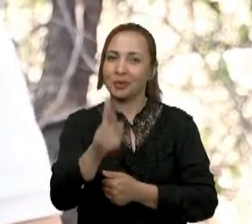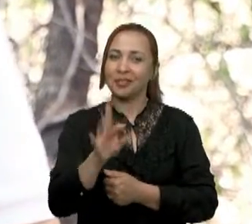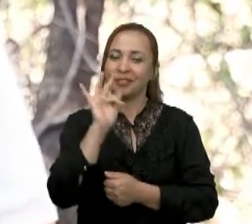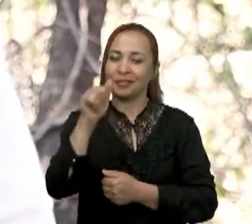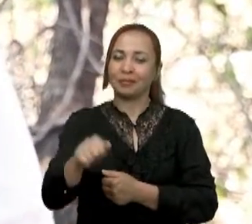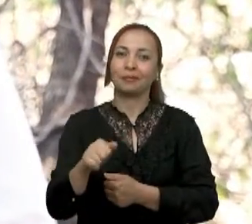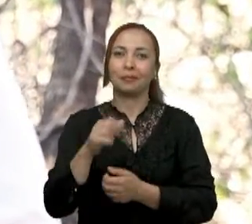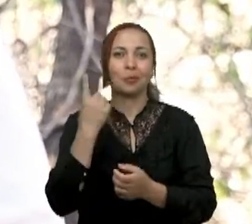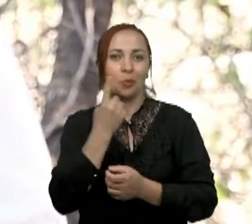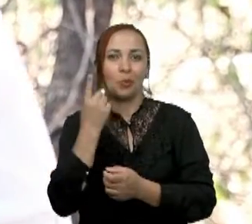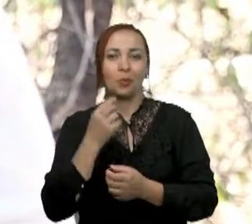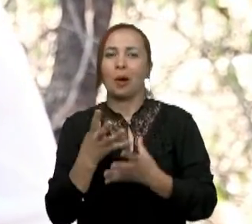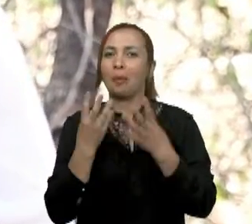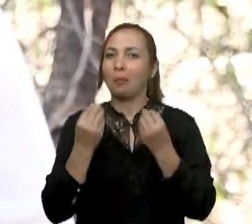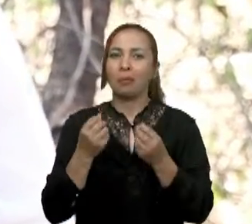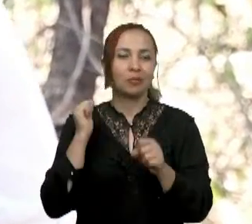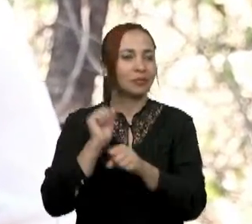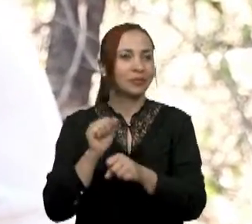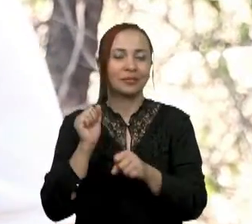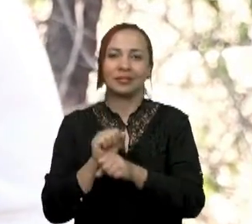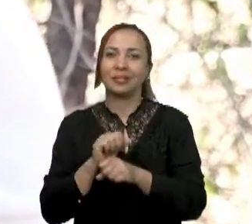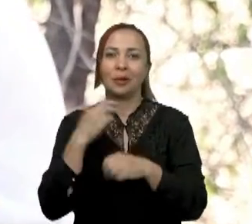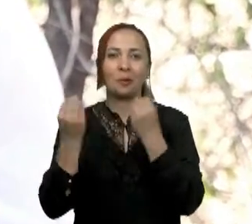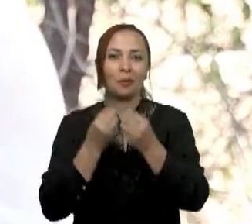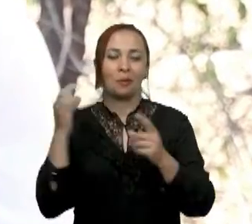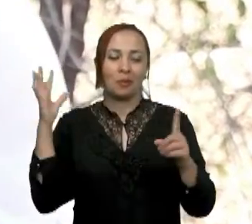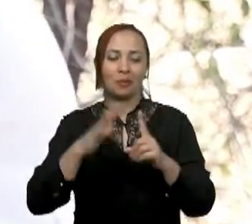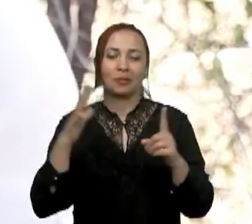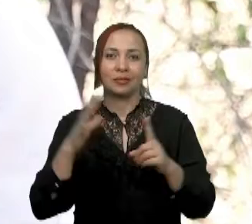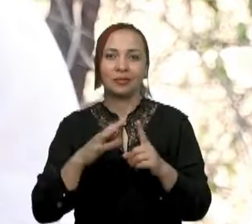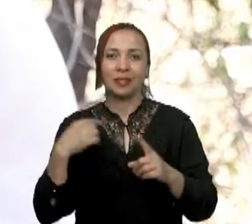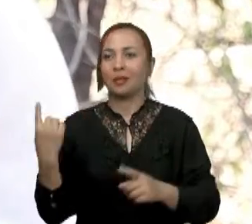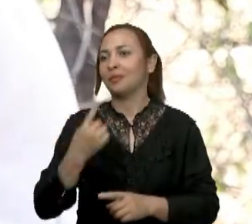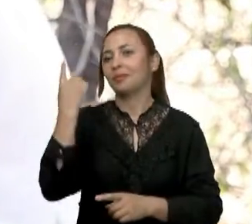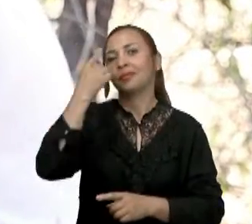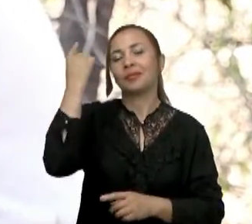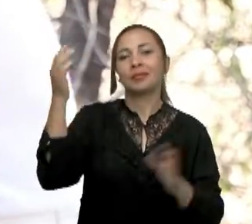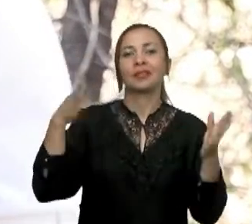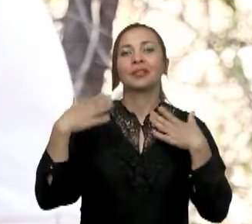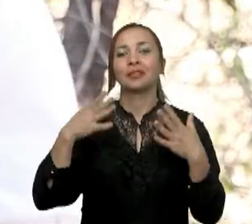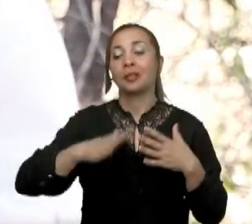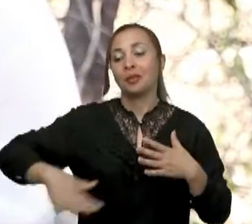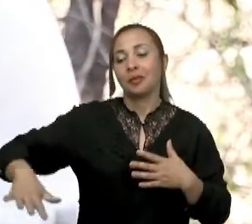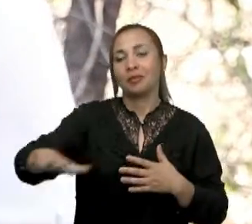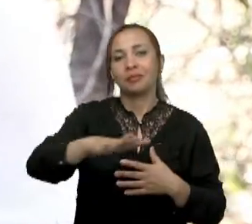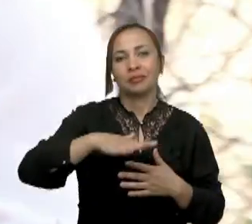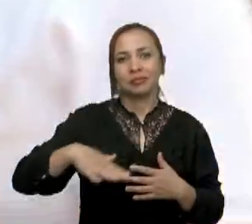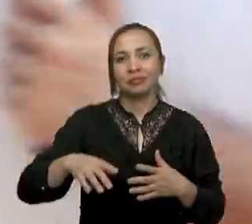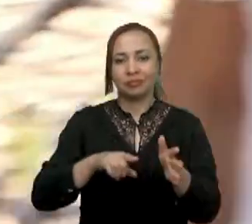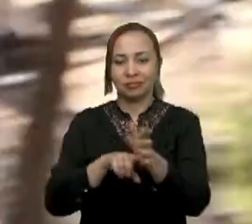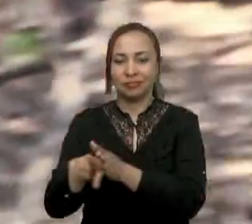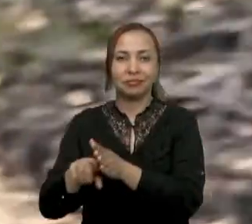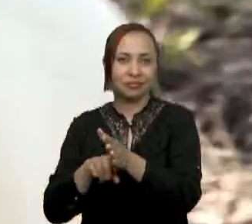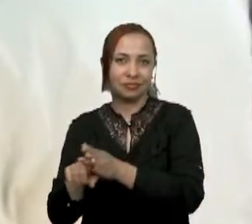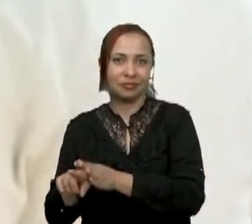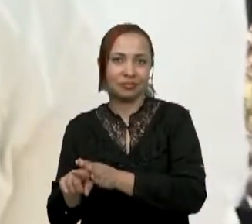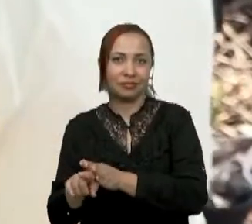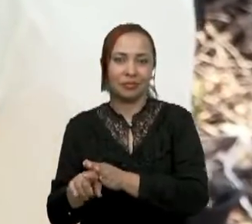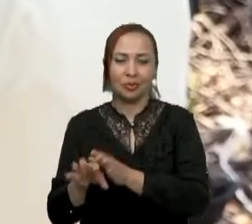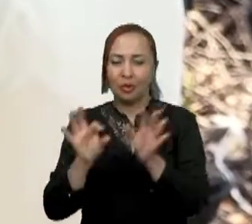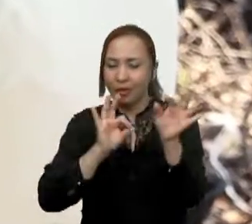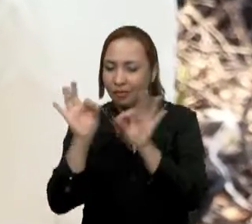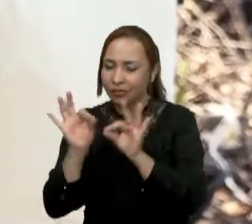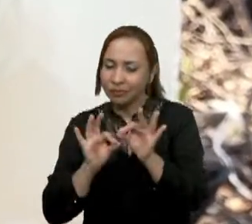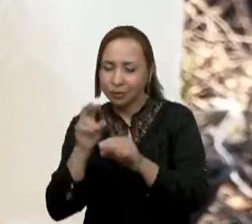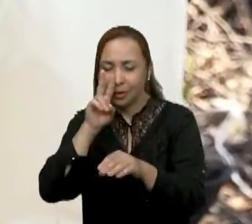um que a bastante aguardado é quanto à interferência do aumento das temperaturas no ambiente os pesquisadores